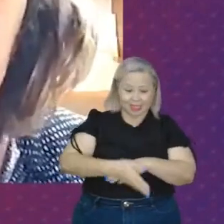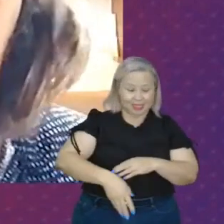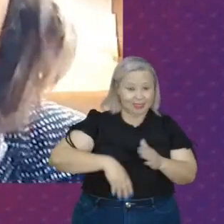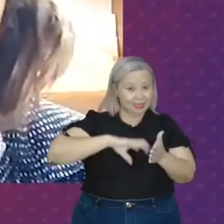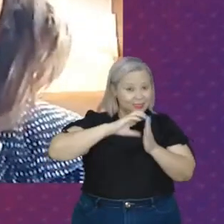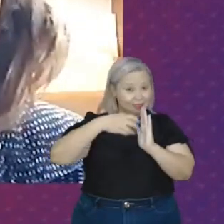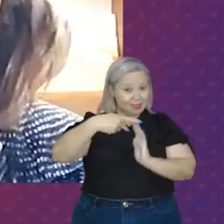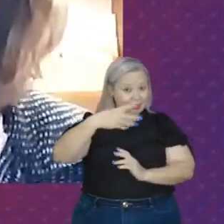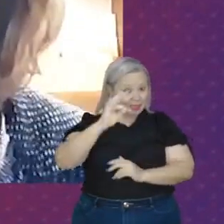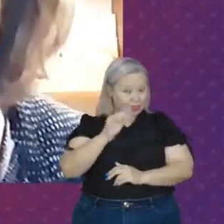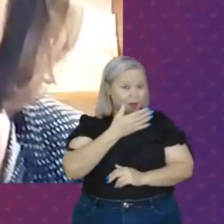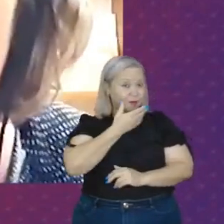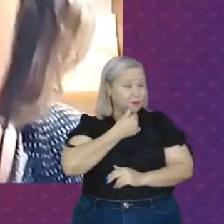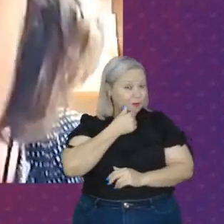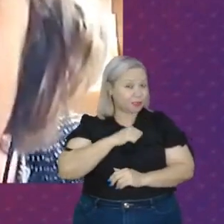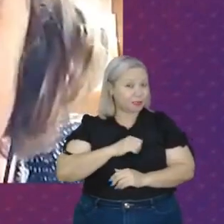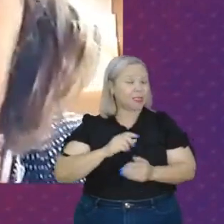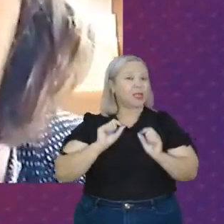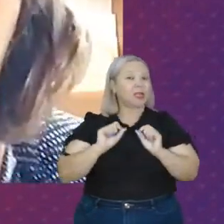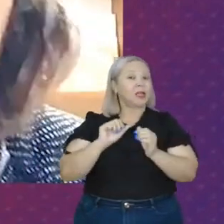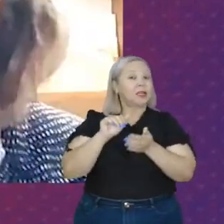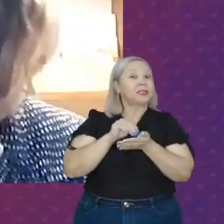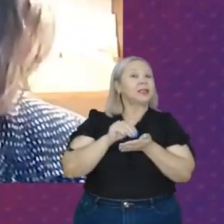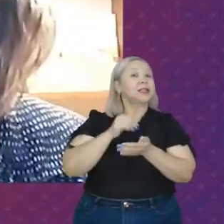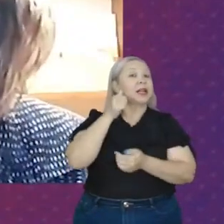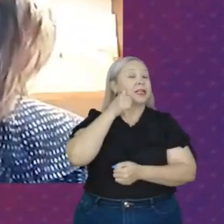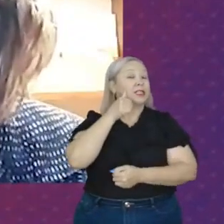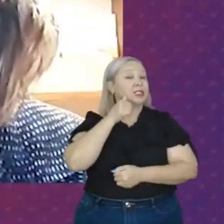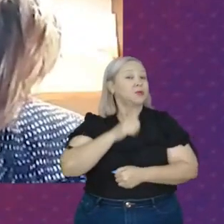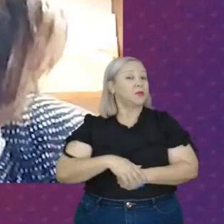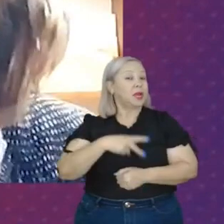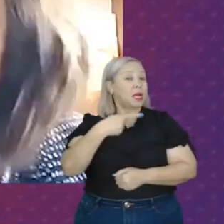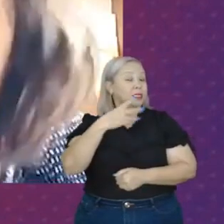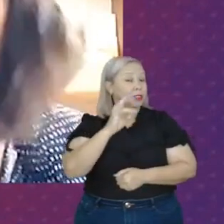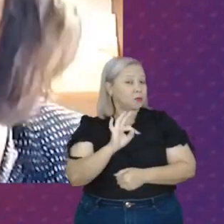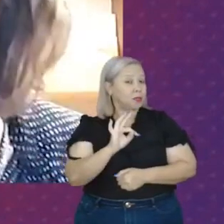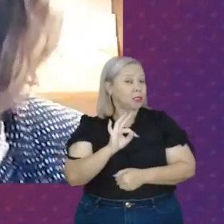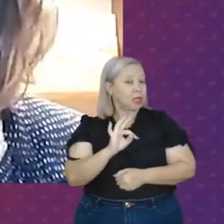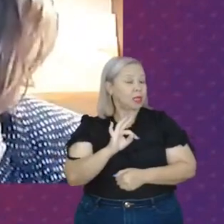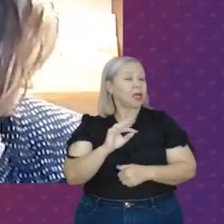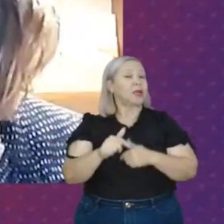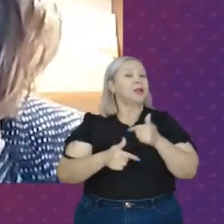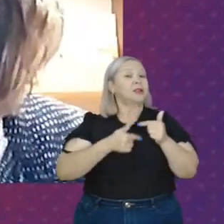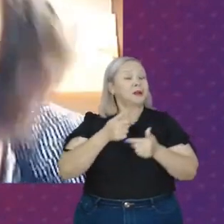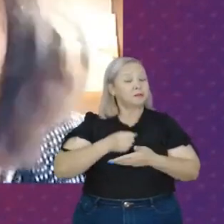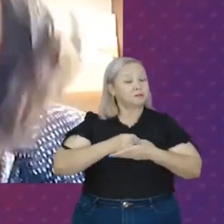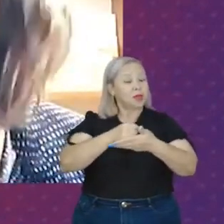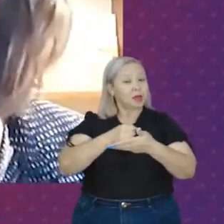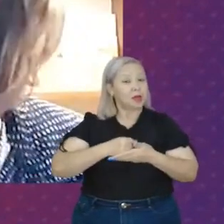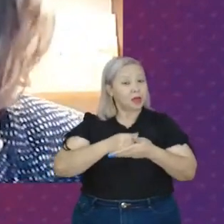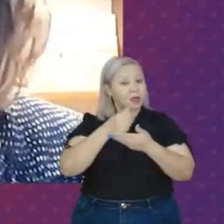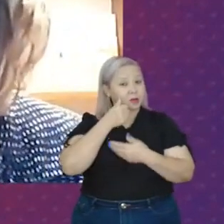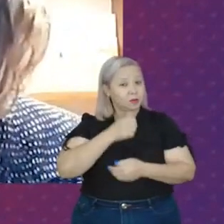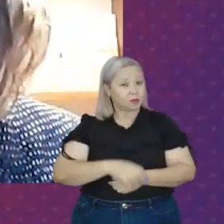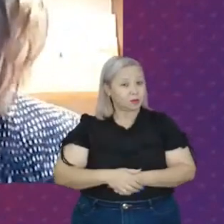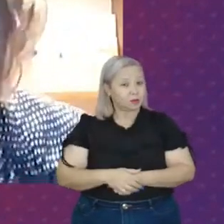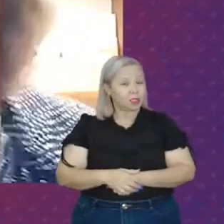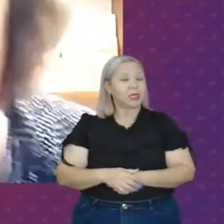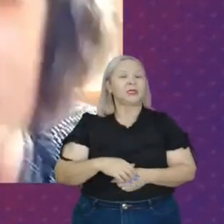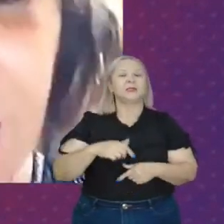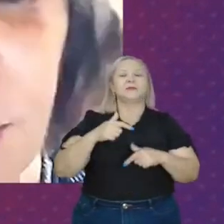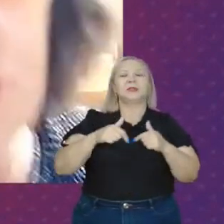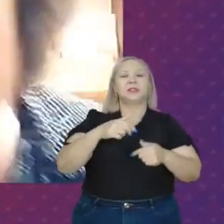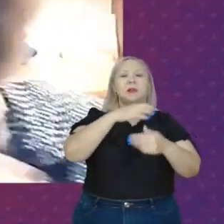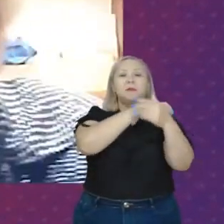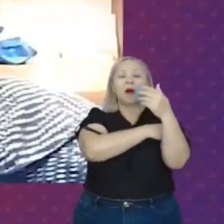das Trabalhadoras e Trabalhadoras, uma secretaria de mulheres do PT, que trabalham elas por elas, que trabalham o empoderamento,